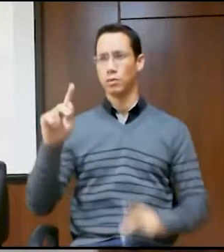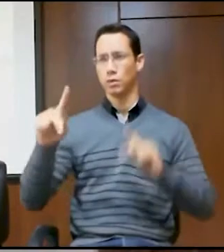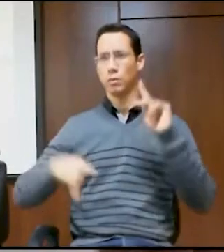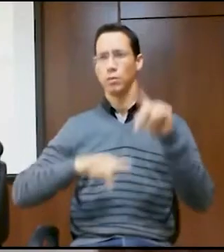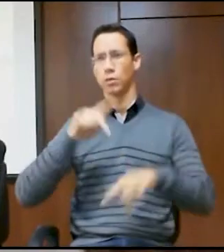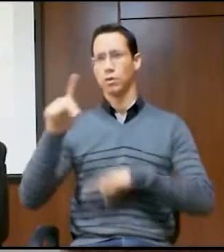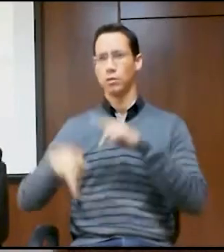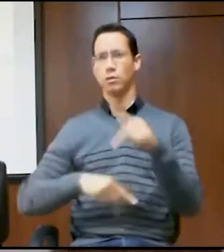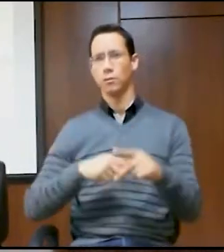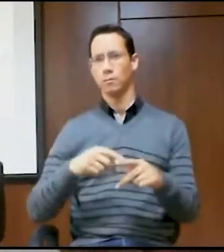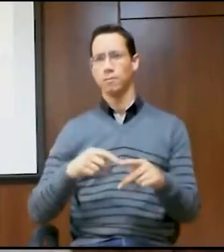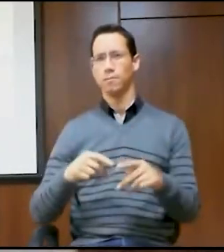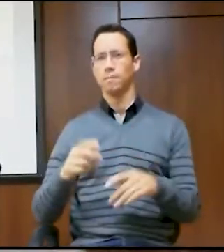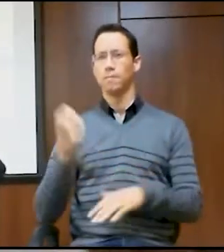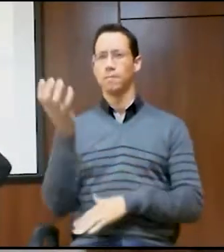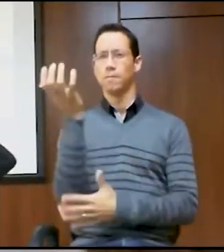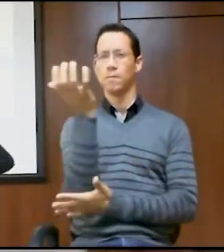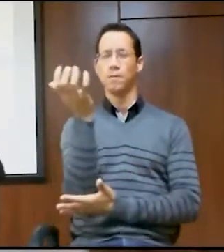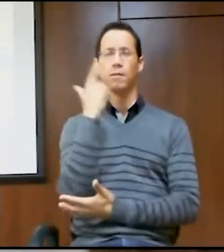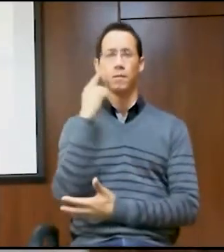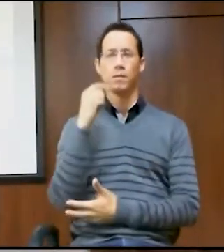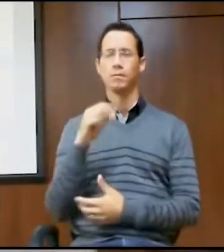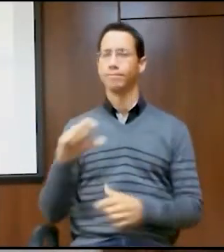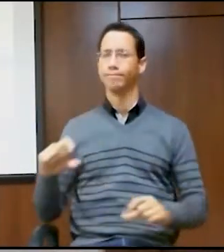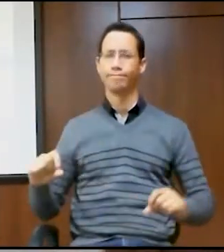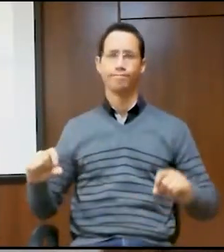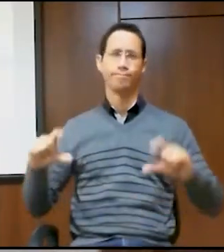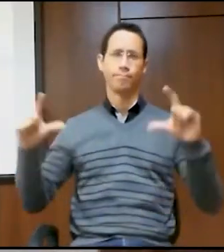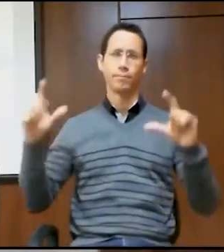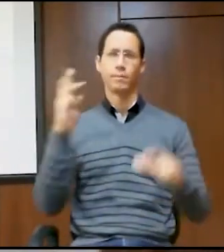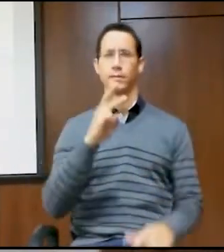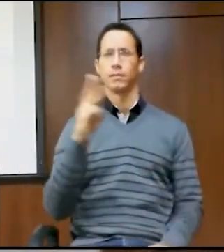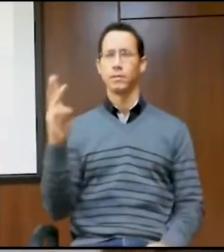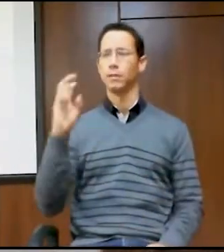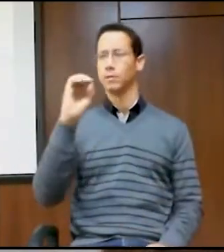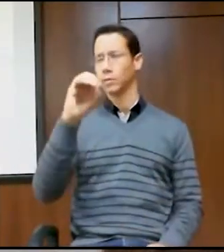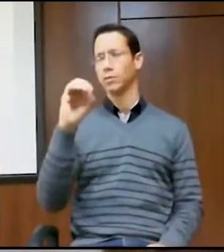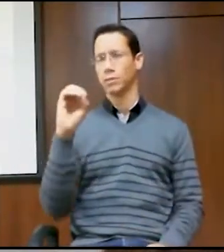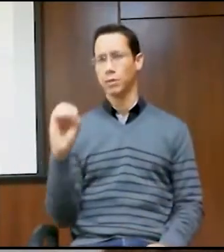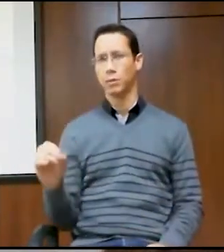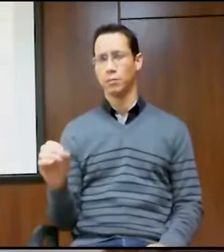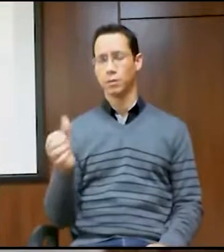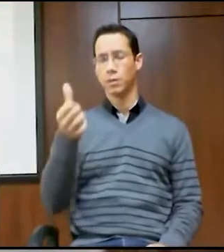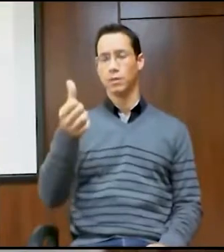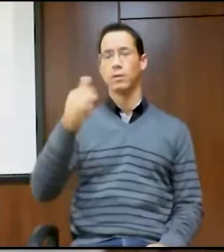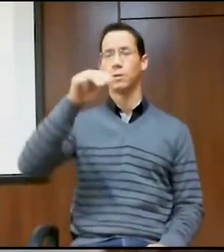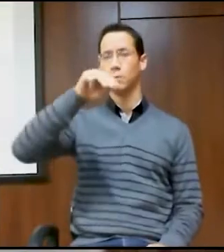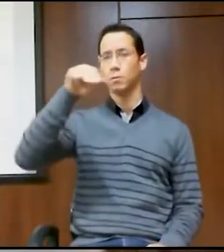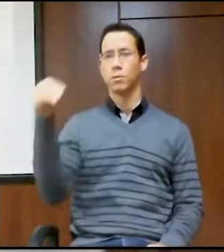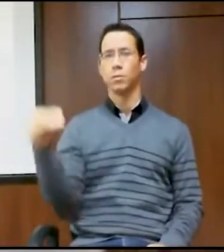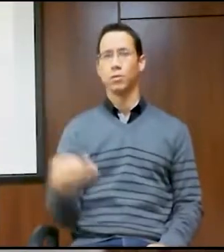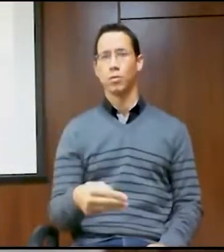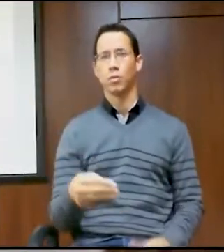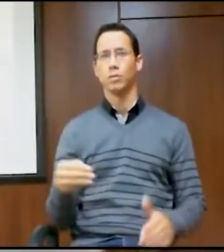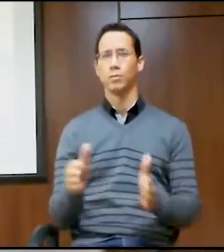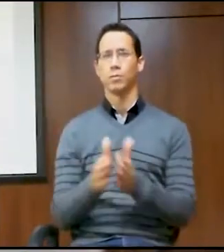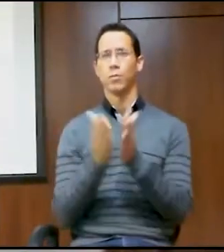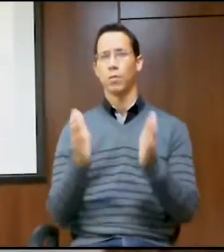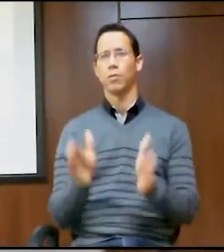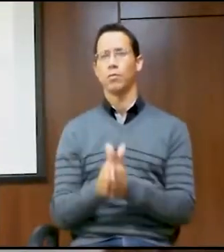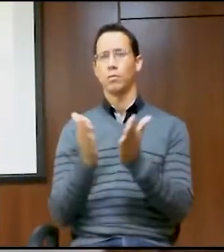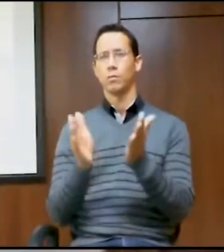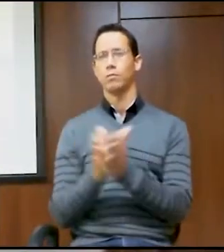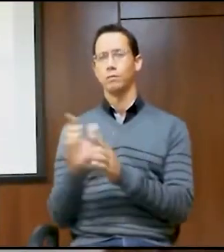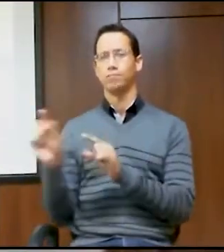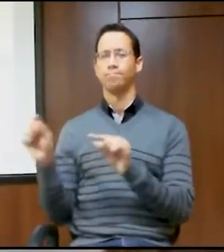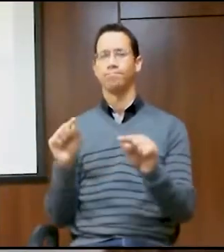subiu 33% nesses últimos 4 anos. São 6 milhões de novos pobres, como eles dizem.